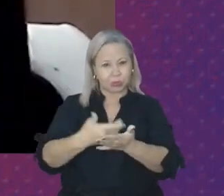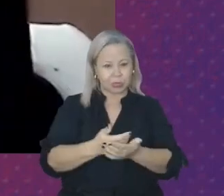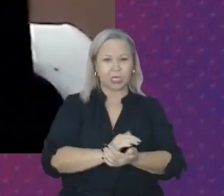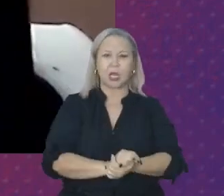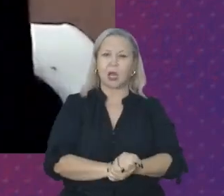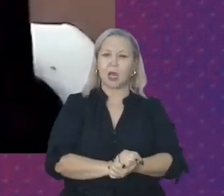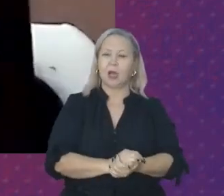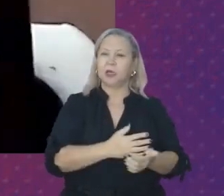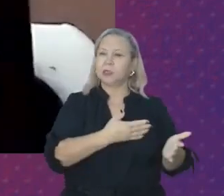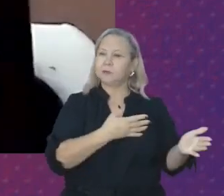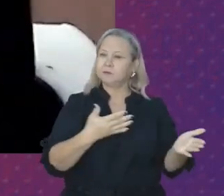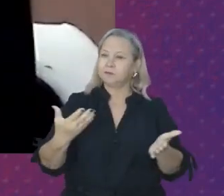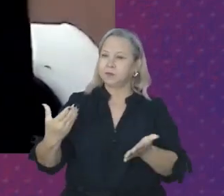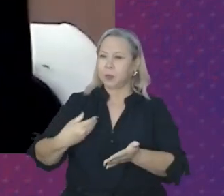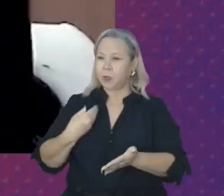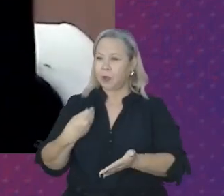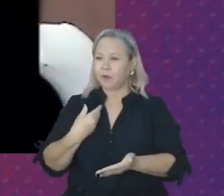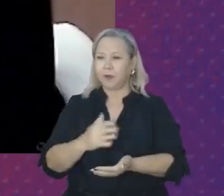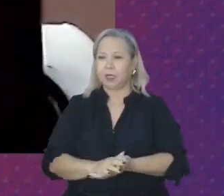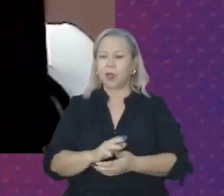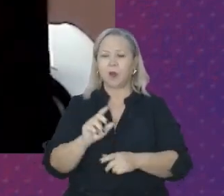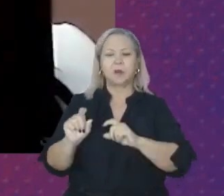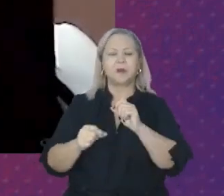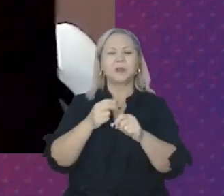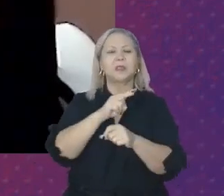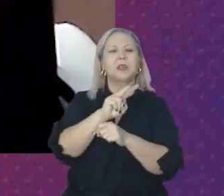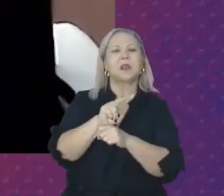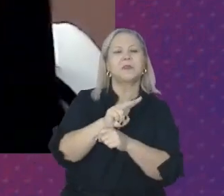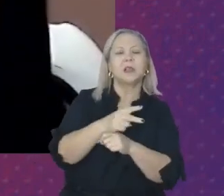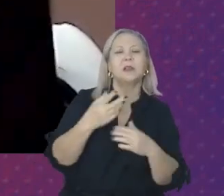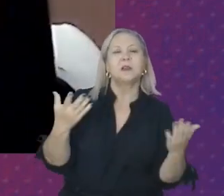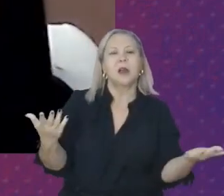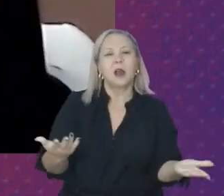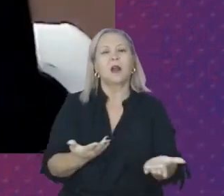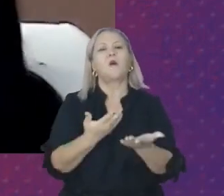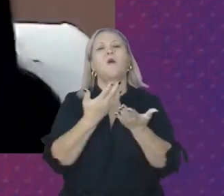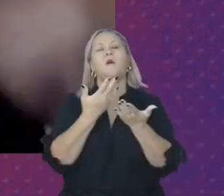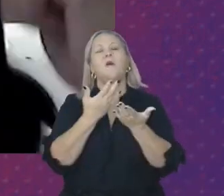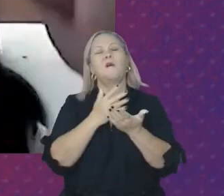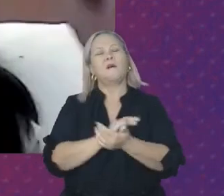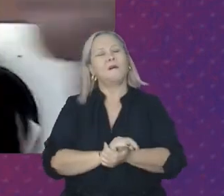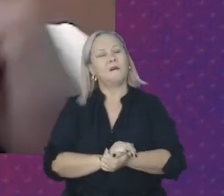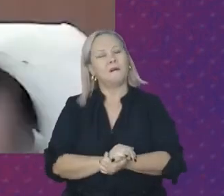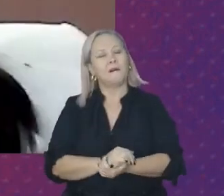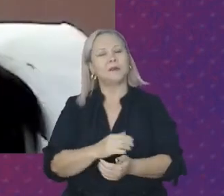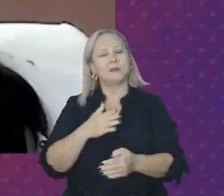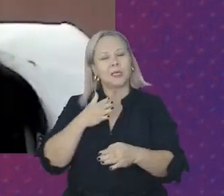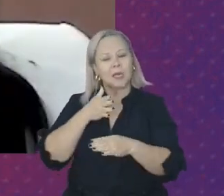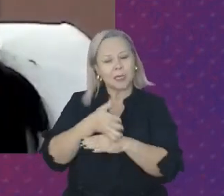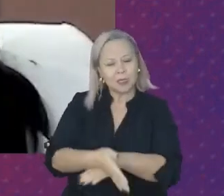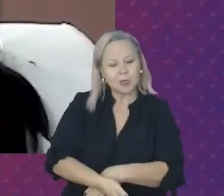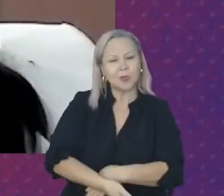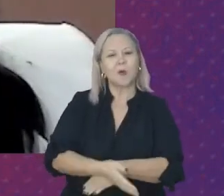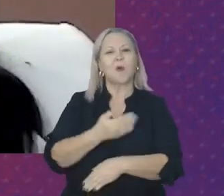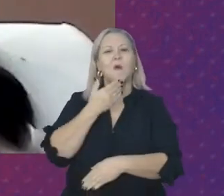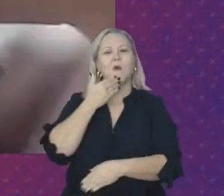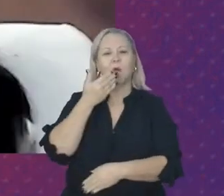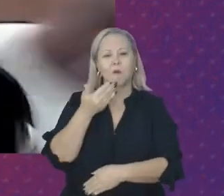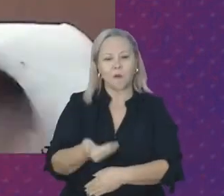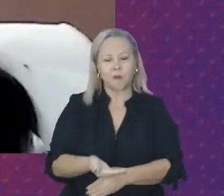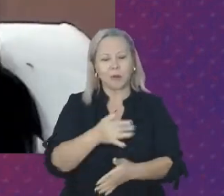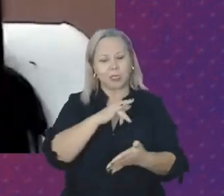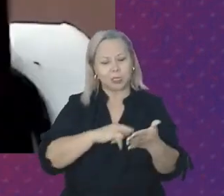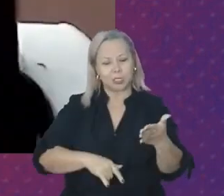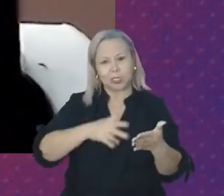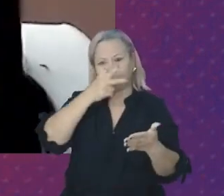pessoas acompanharem, por exemplo, algo que você está fiscalizando agora, que você entrou, enfim, com um pedido junto à